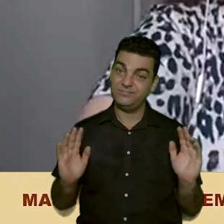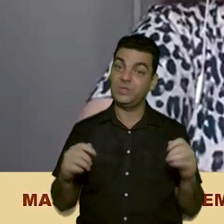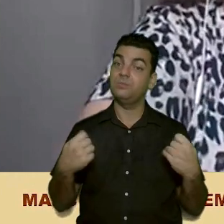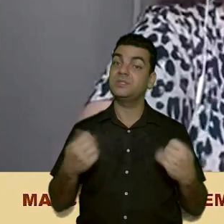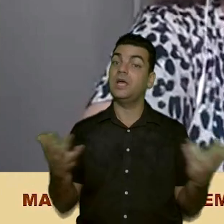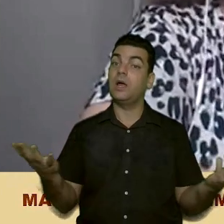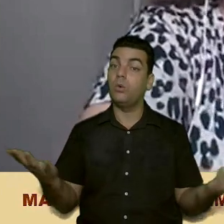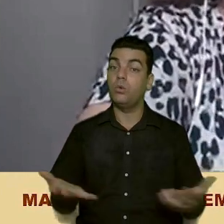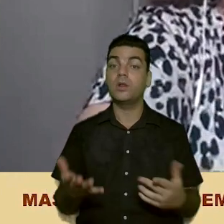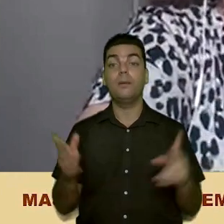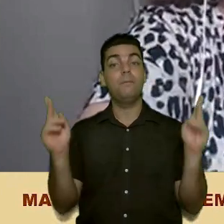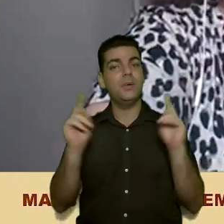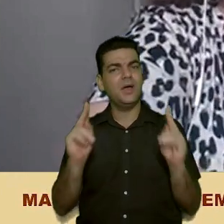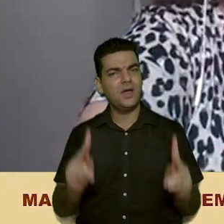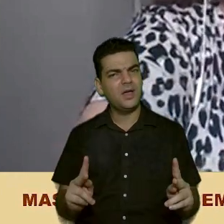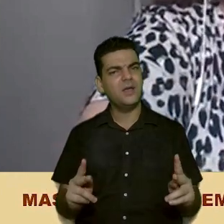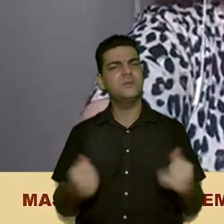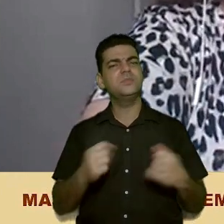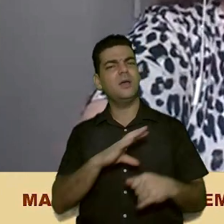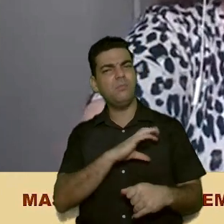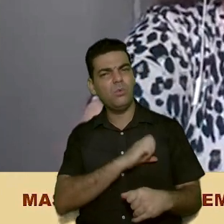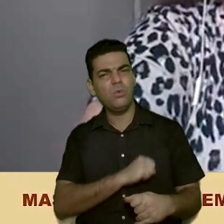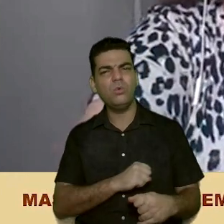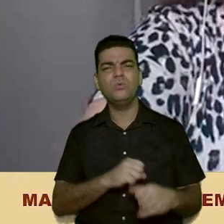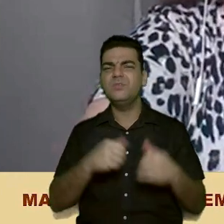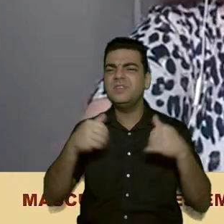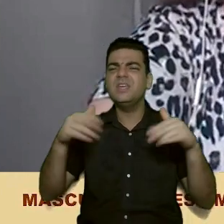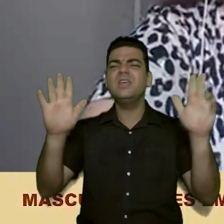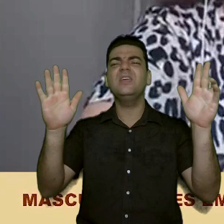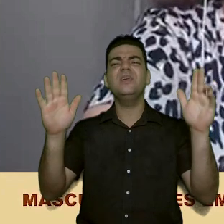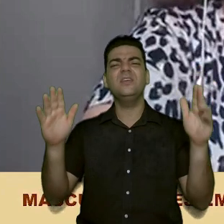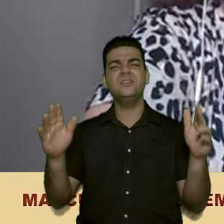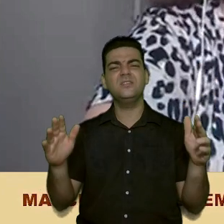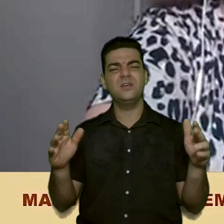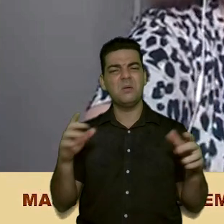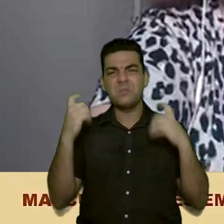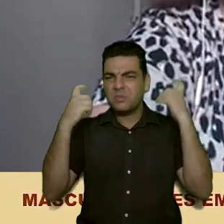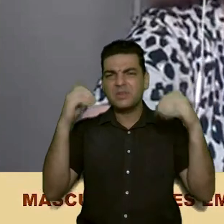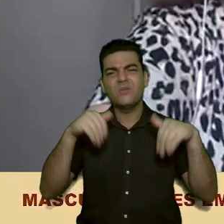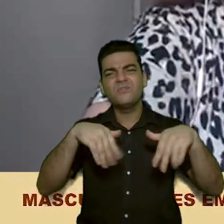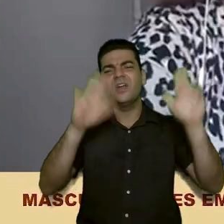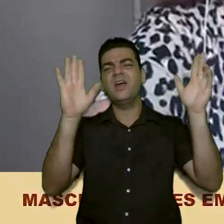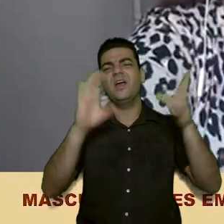monte de famílias LGBTs ou trans, um monte de amor, um monte de compreensão, um monte